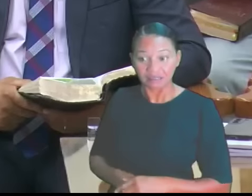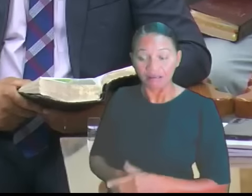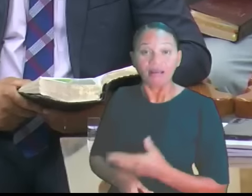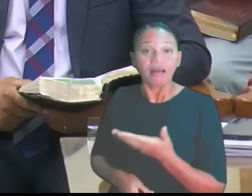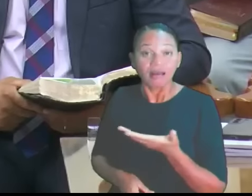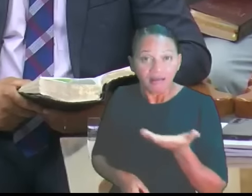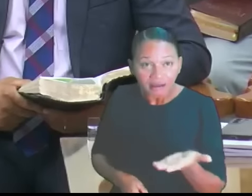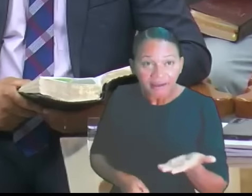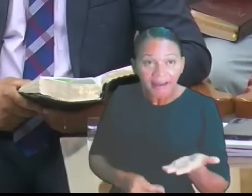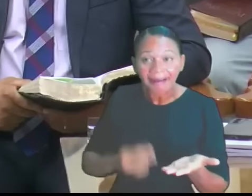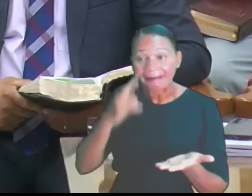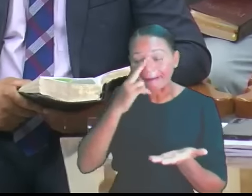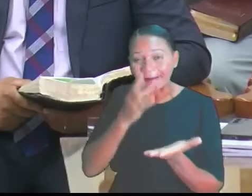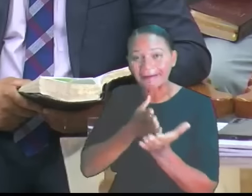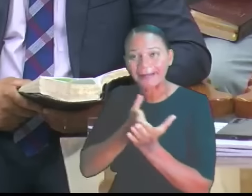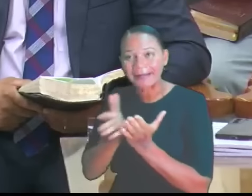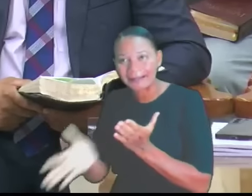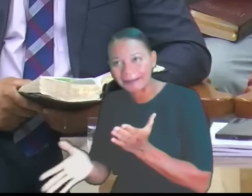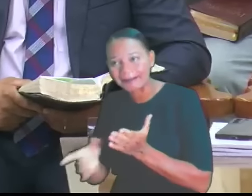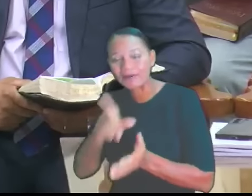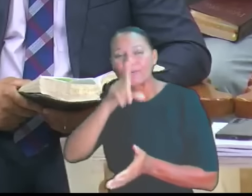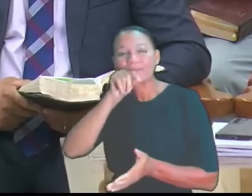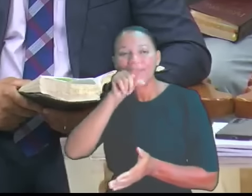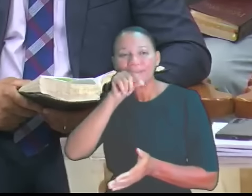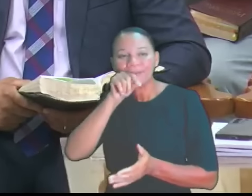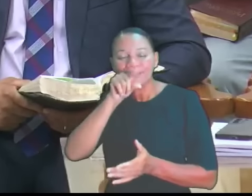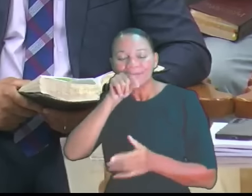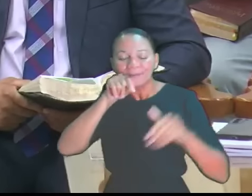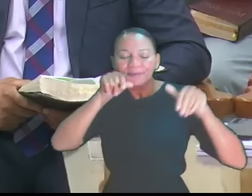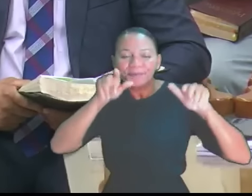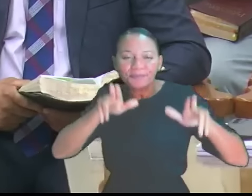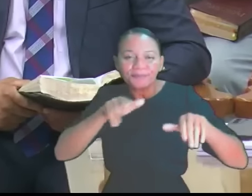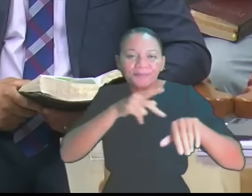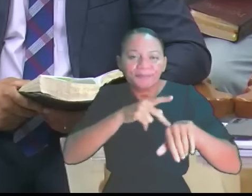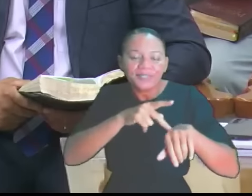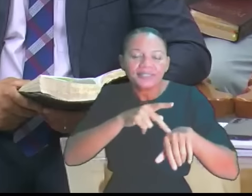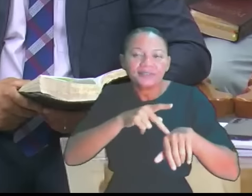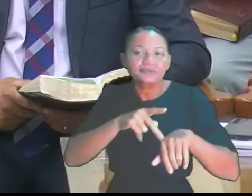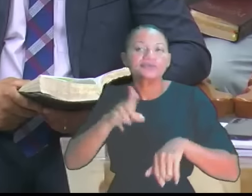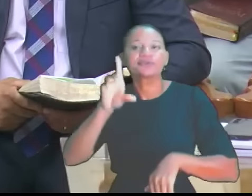Entre crente desviado e corvo, Deus usa corvo mesmo, irmão.